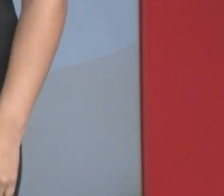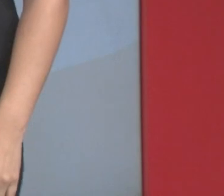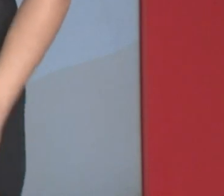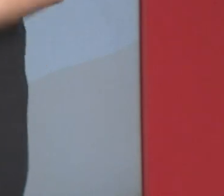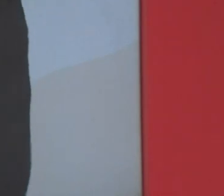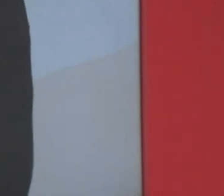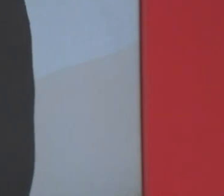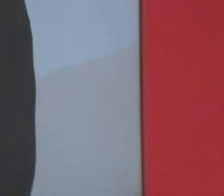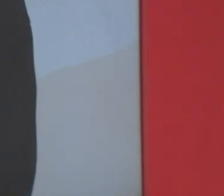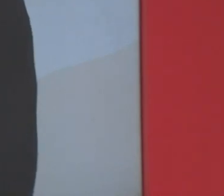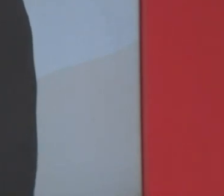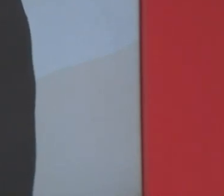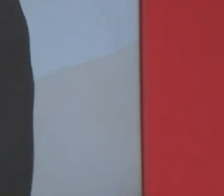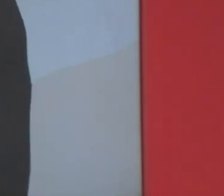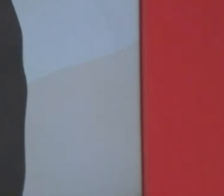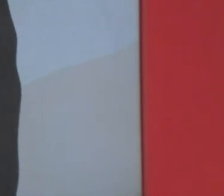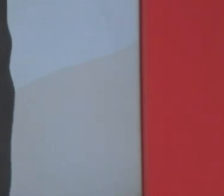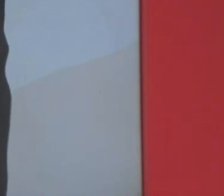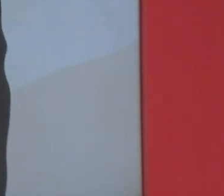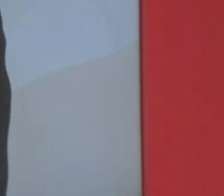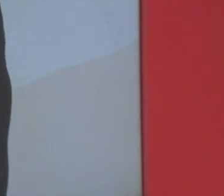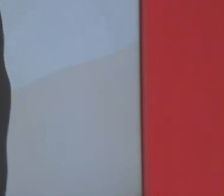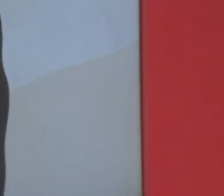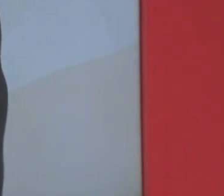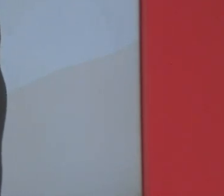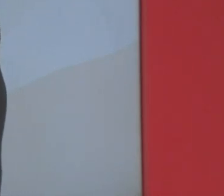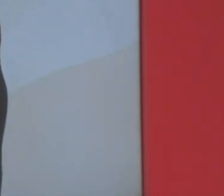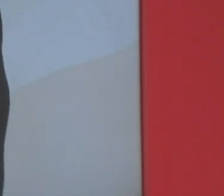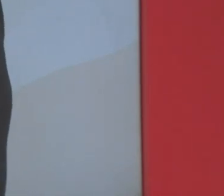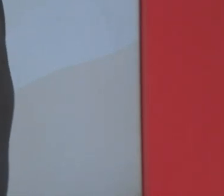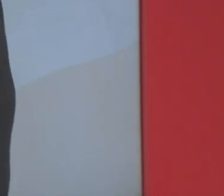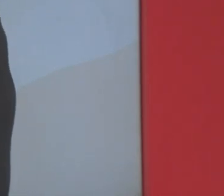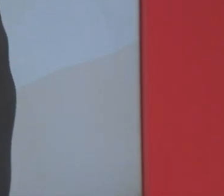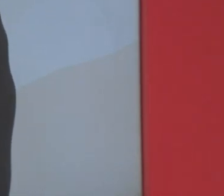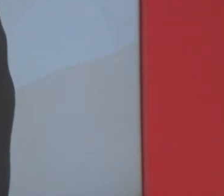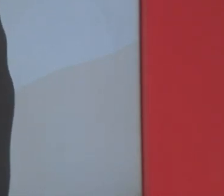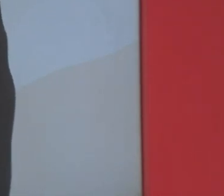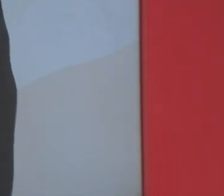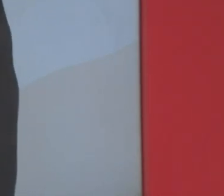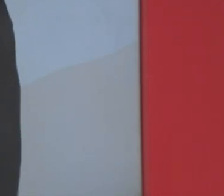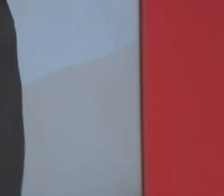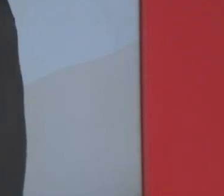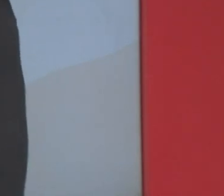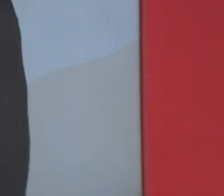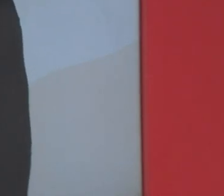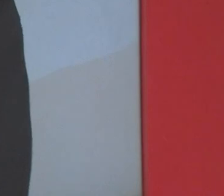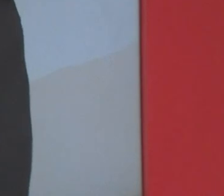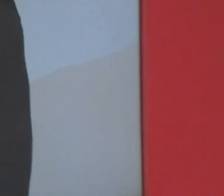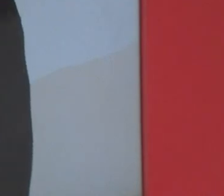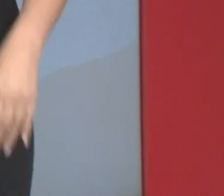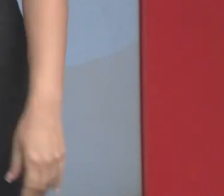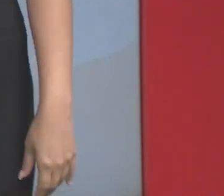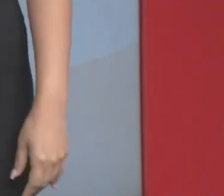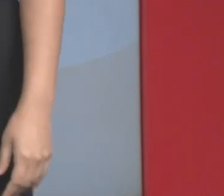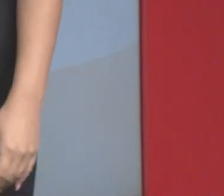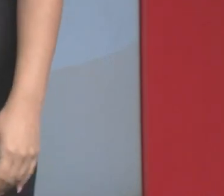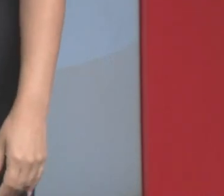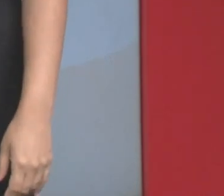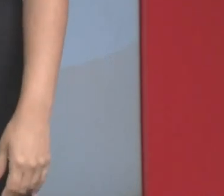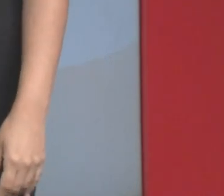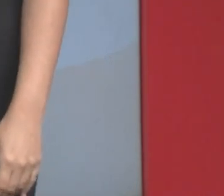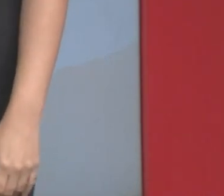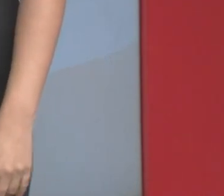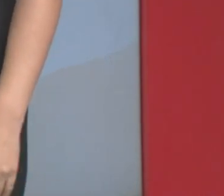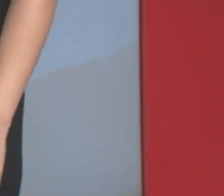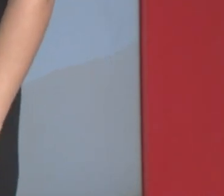Quem tem ouvidos, ouça o que o Espírito diz às igrejas. Mas como que seria para o